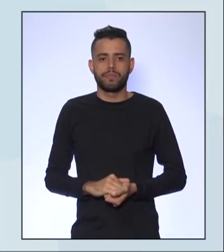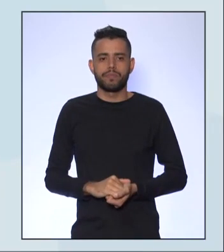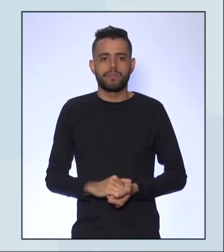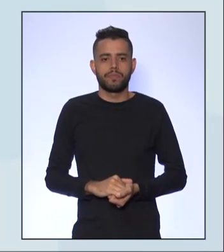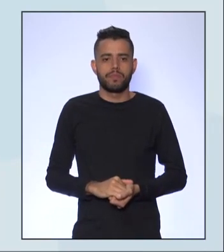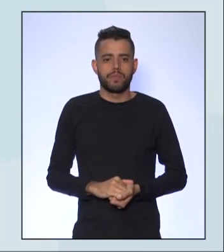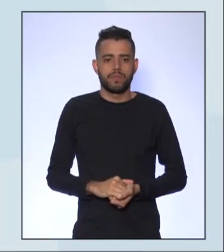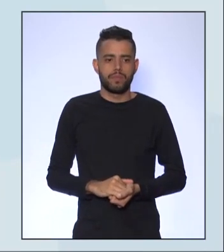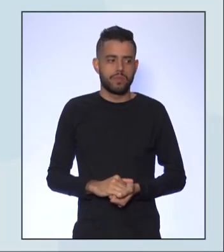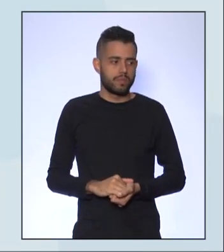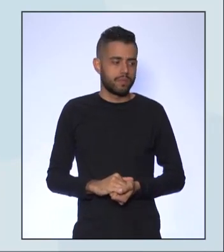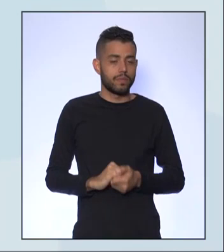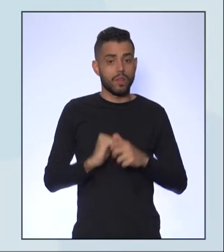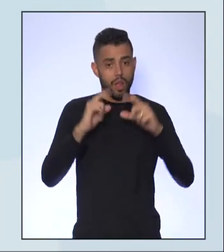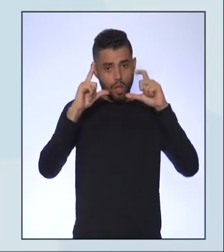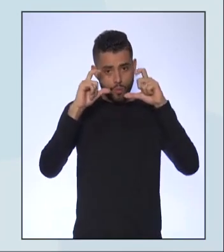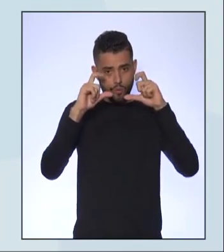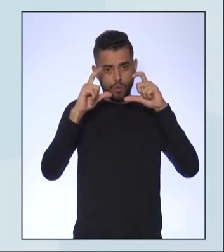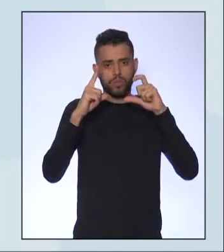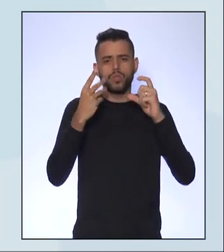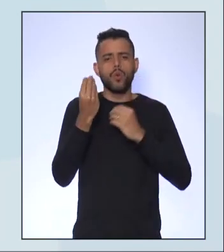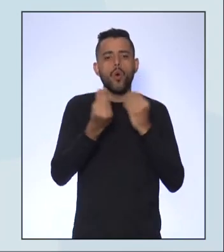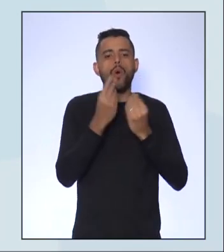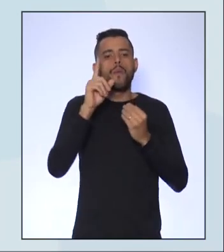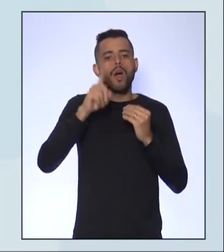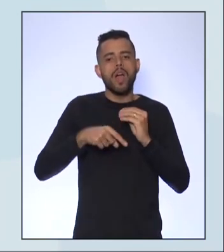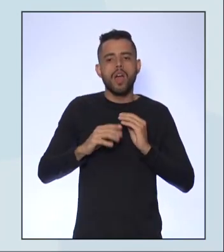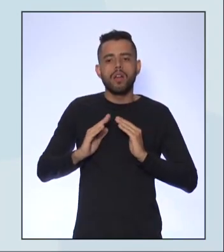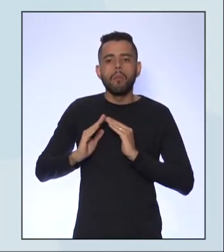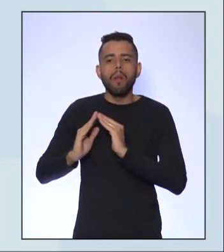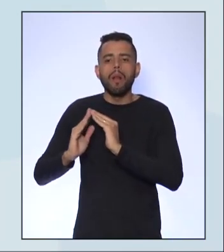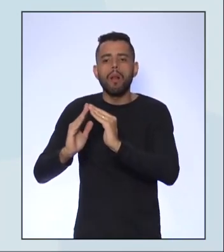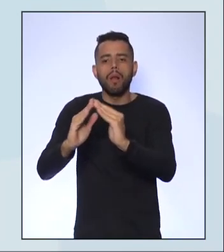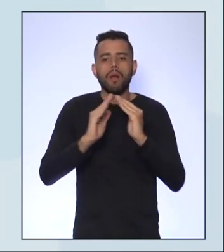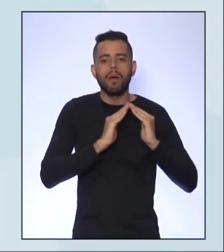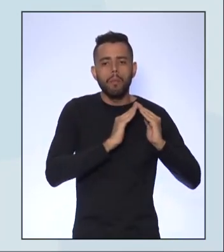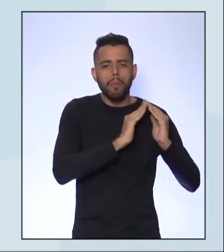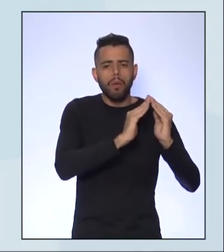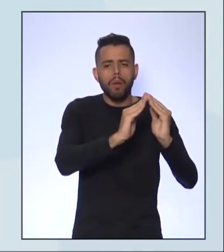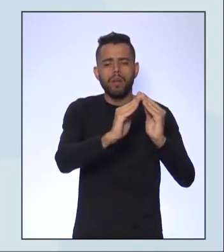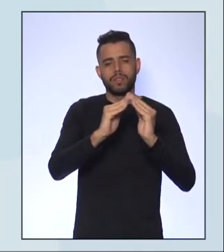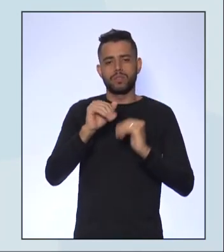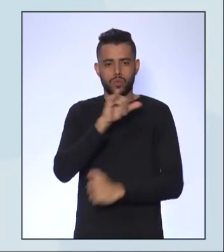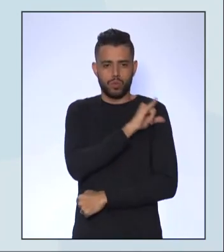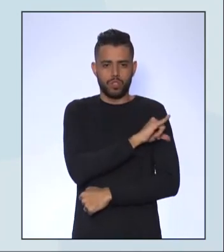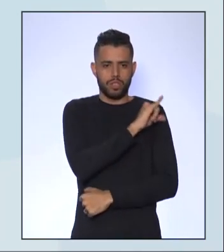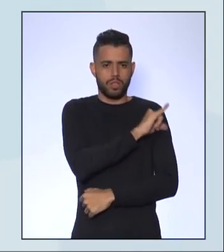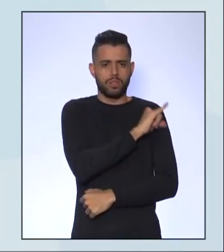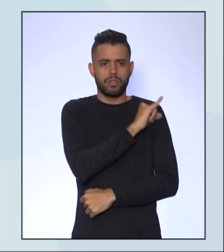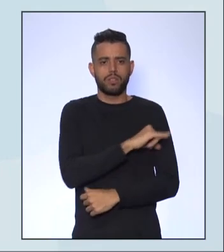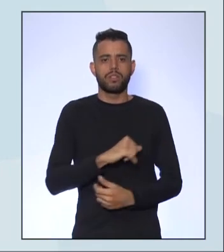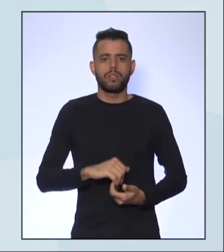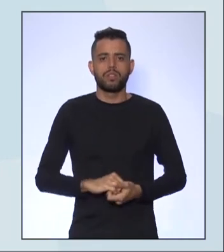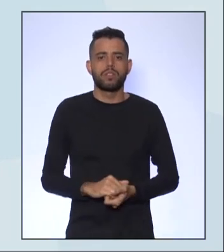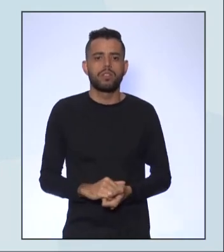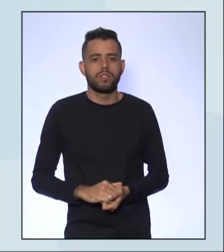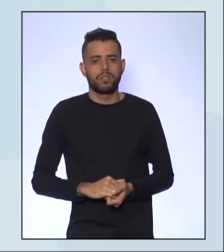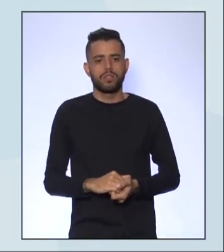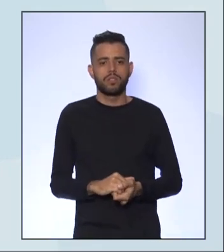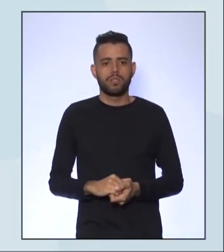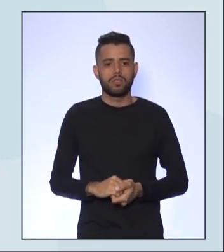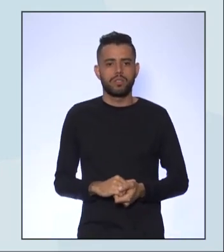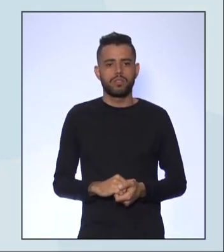Aqui uma foto de um cortiço, como funcionaria um cortiço no Rio de Janeiro. E ali em cima, você poderia ler, professor Carlos, por